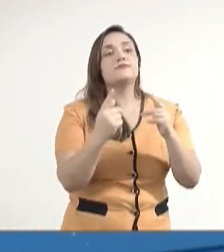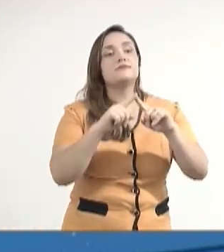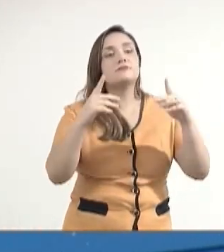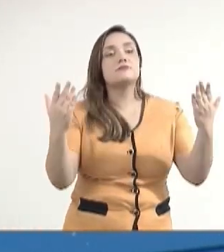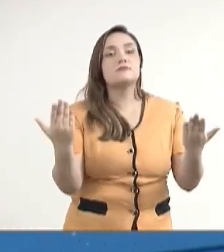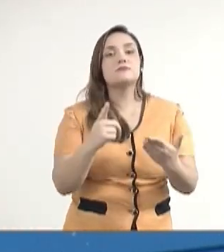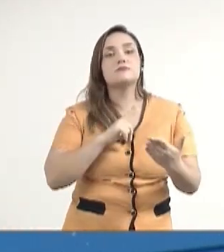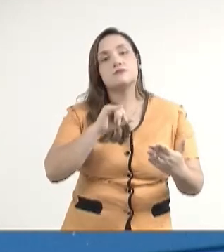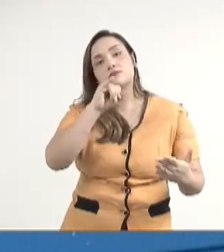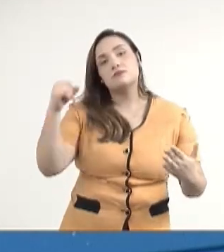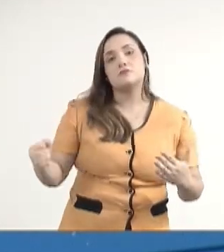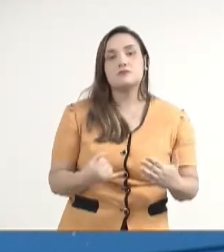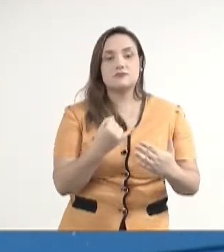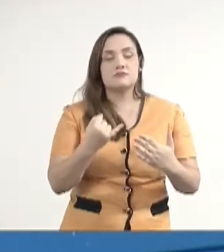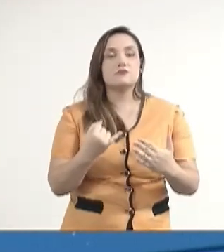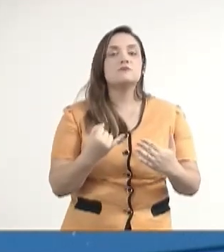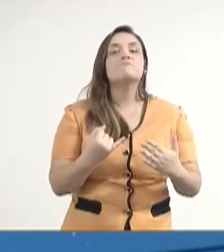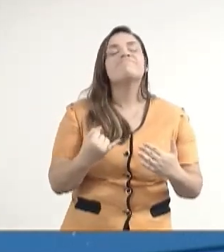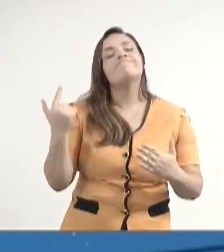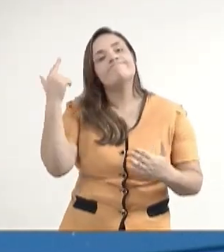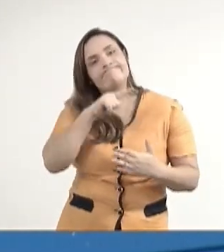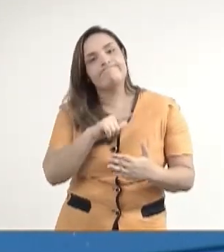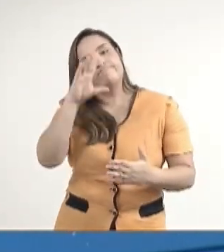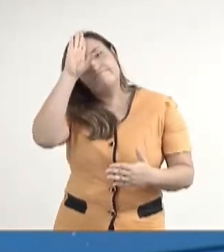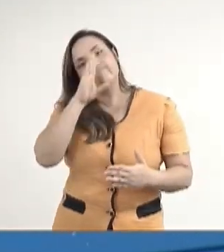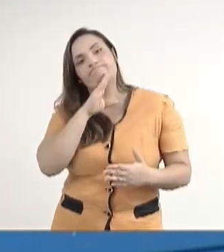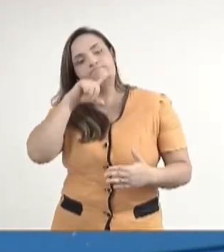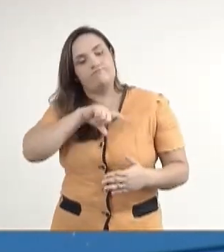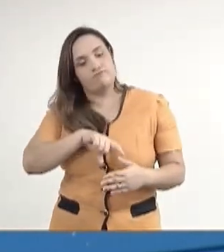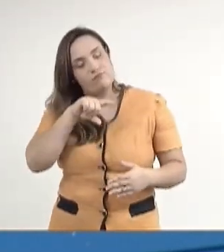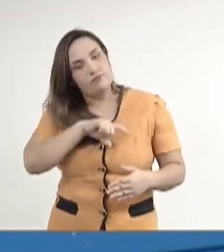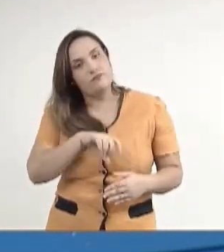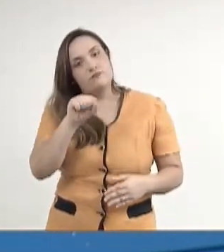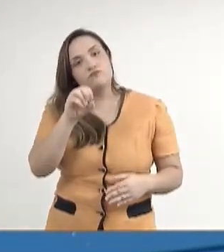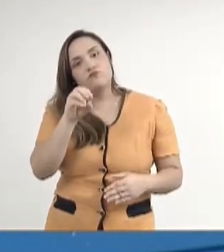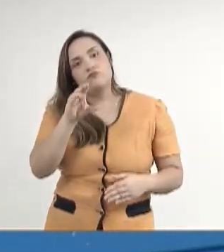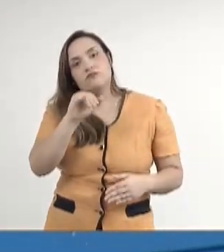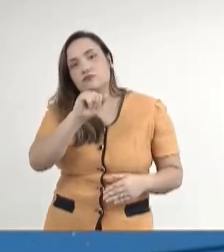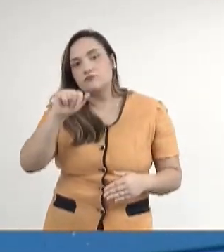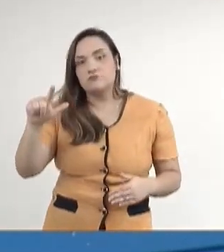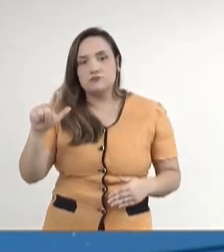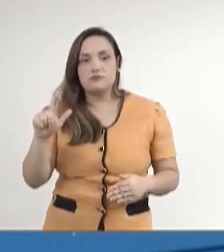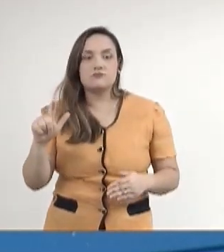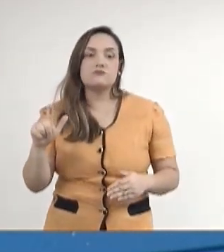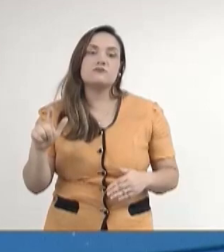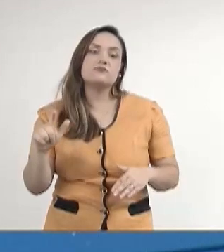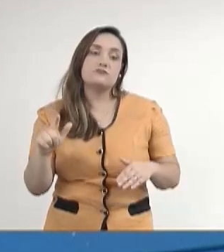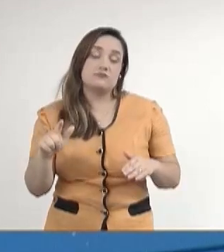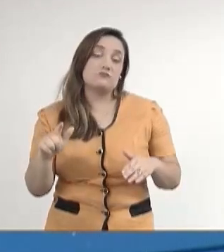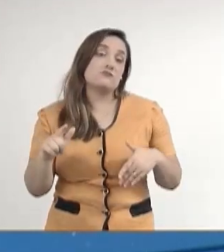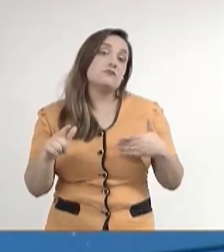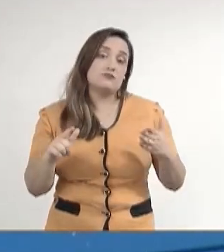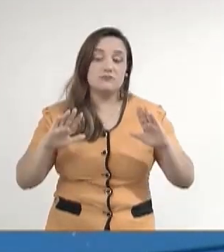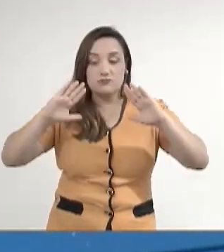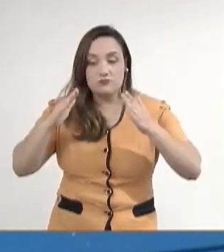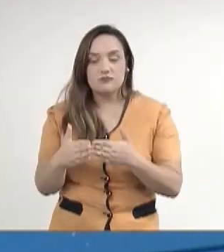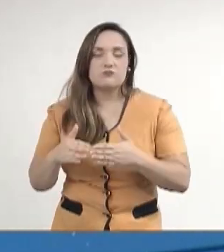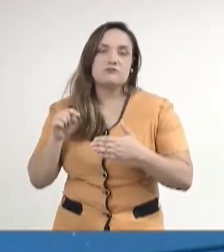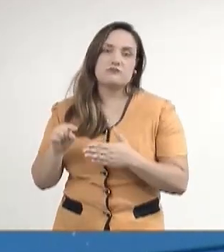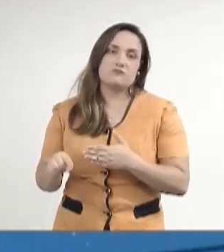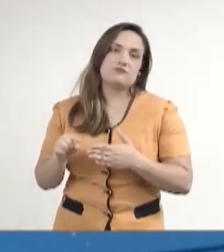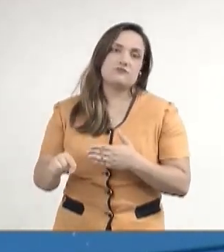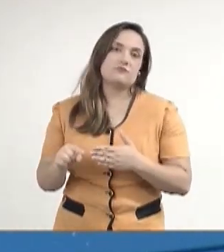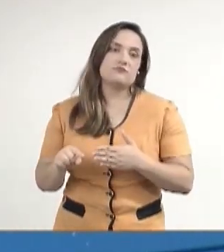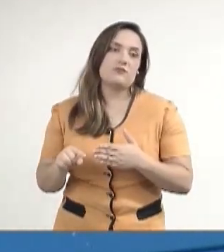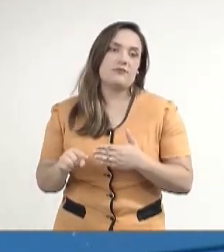um programa social para que eles possam ter acesso à CNH, esse modelo também implantado em níveis gerais no Estado, mais específico para a